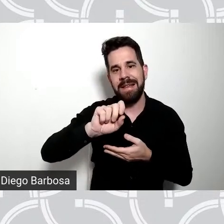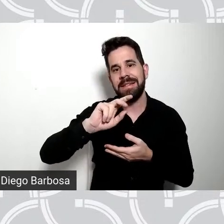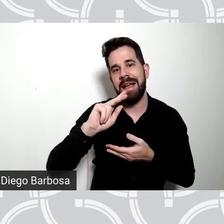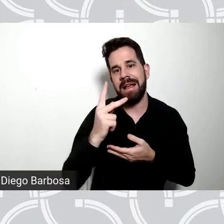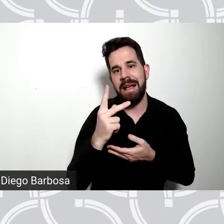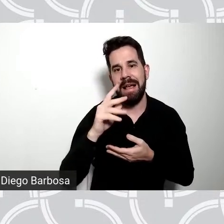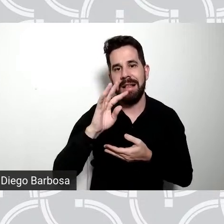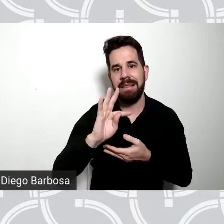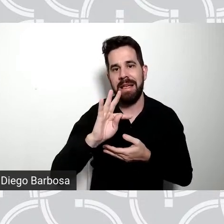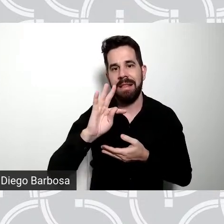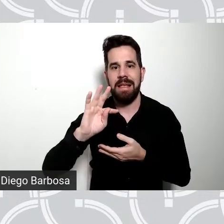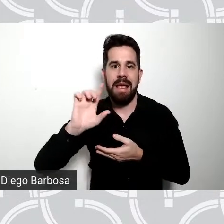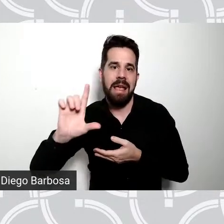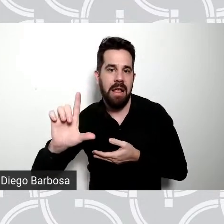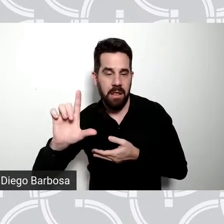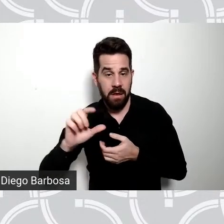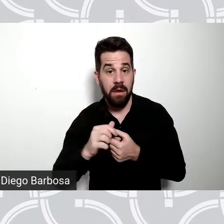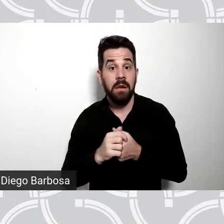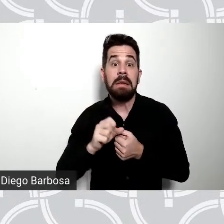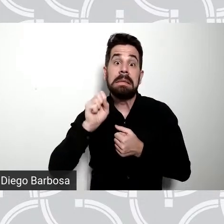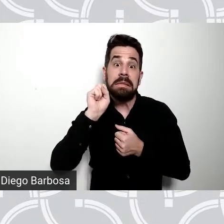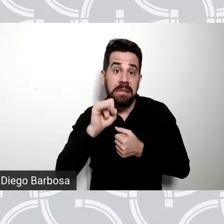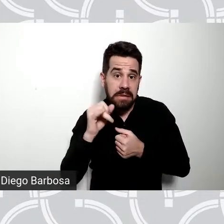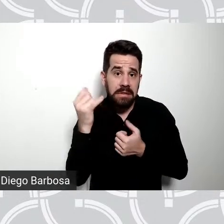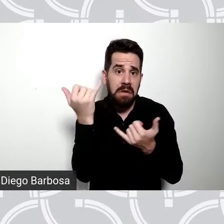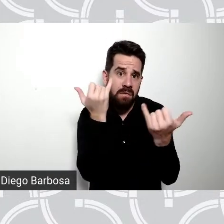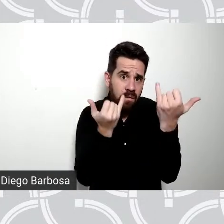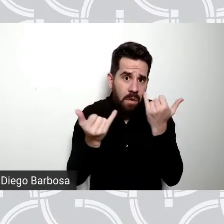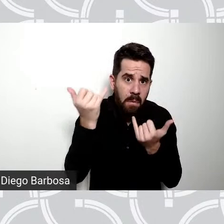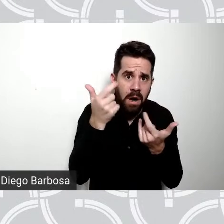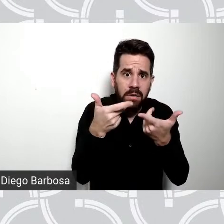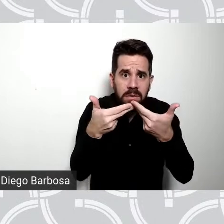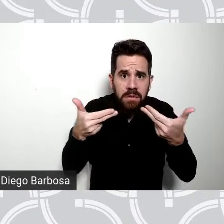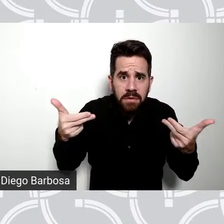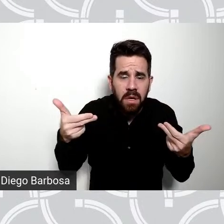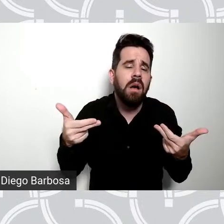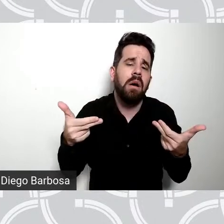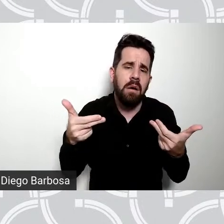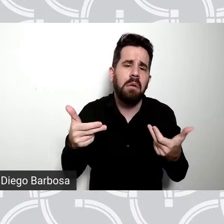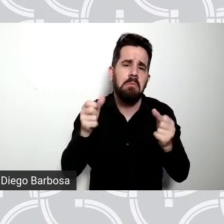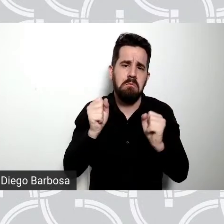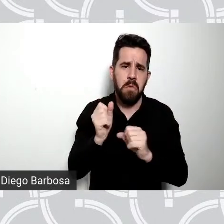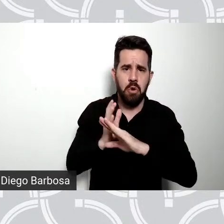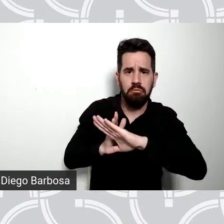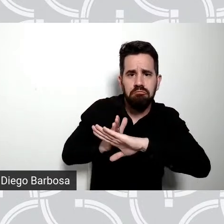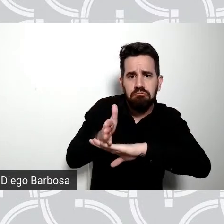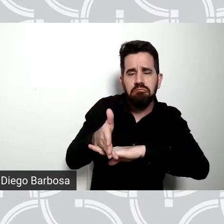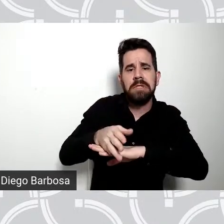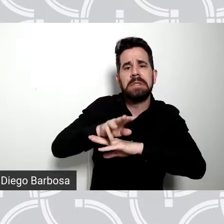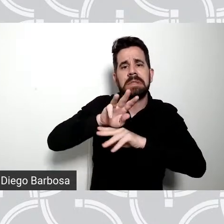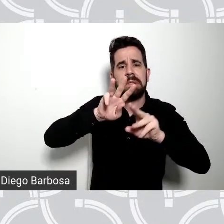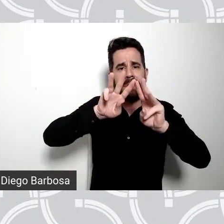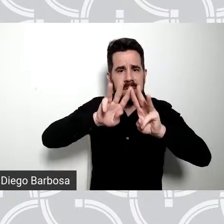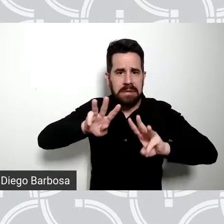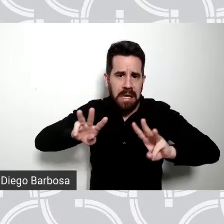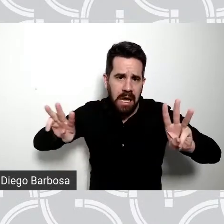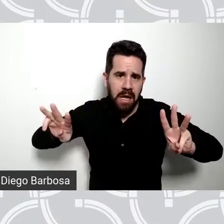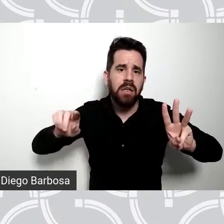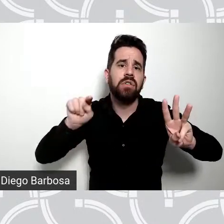da tradução e da tradução literária, eu os convido a entrar no site, né, do núcleo, é